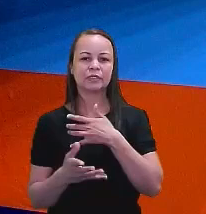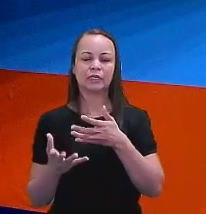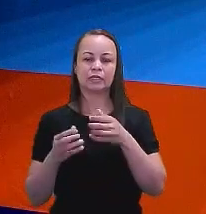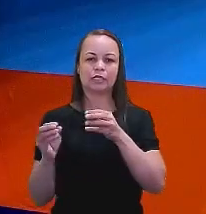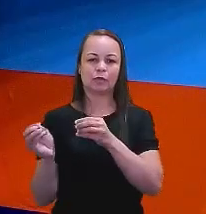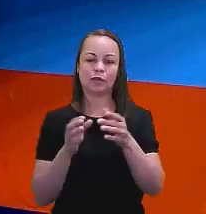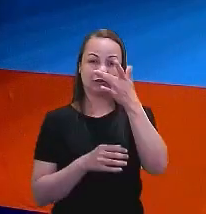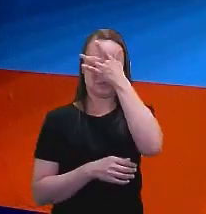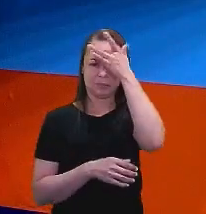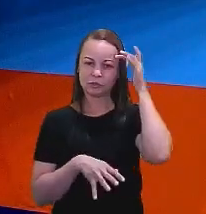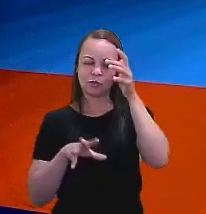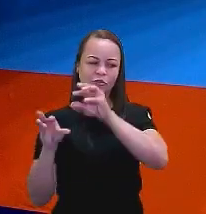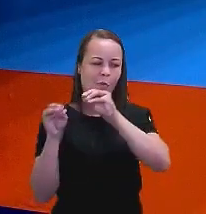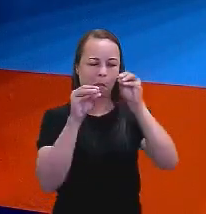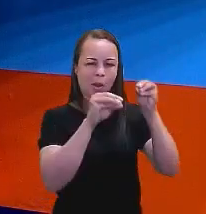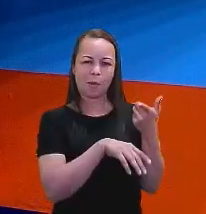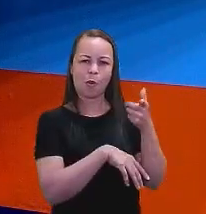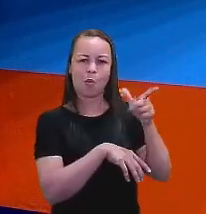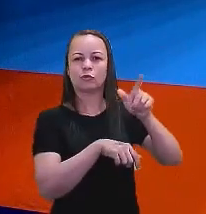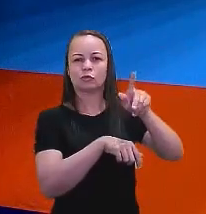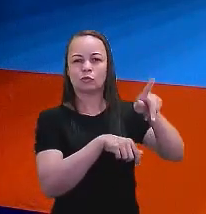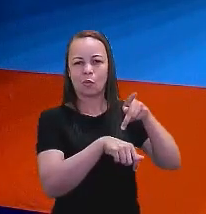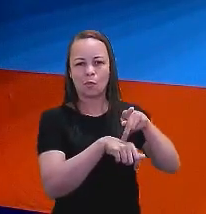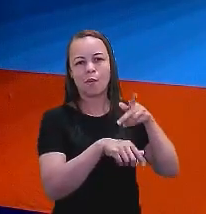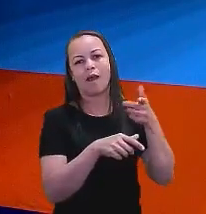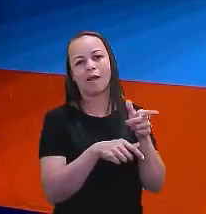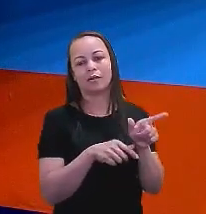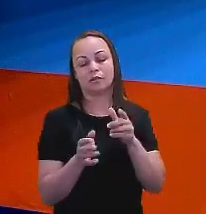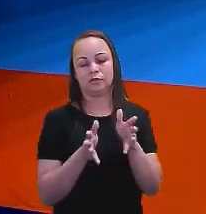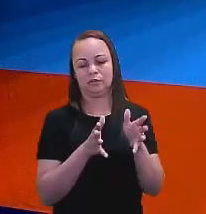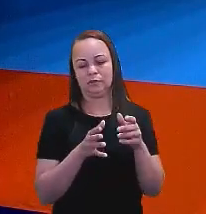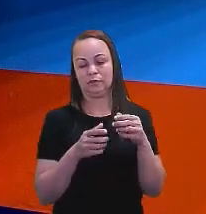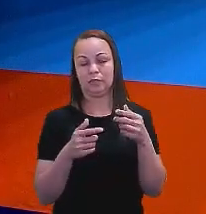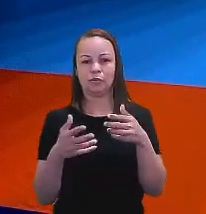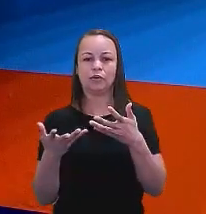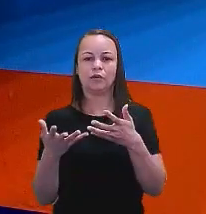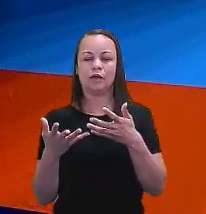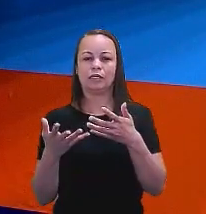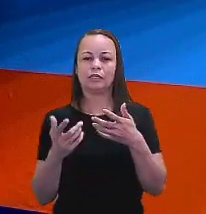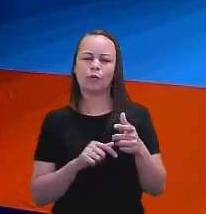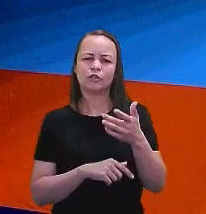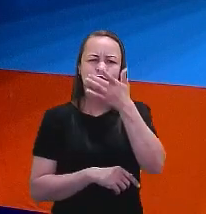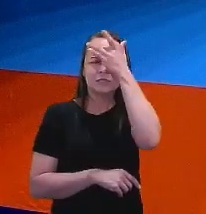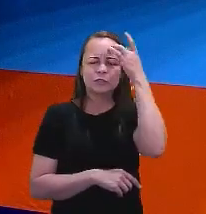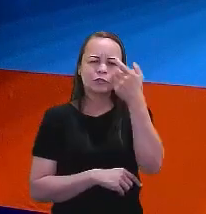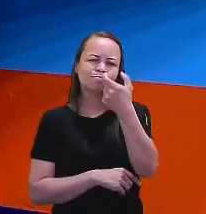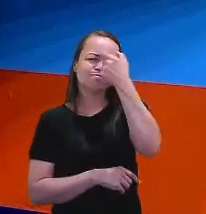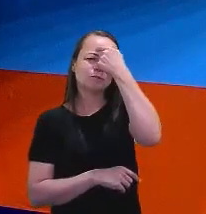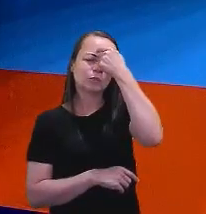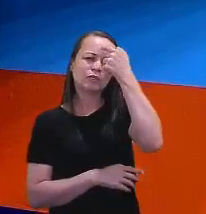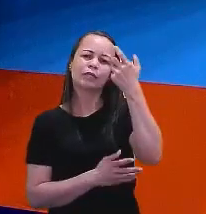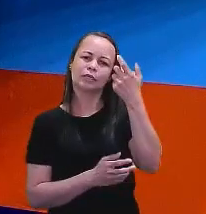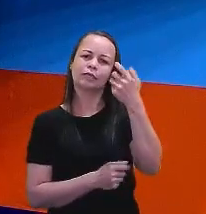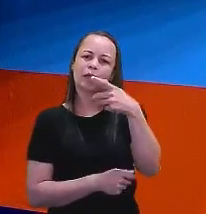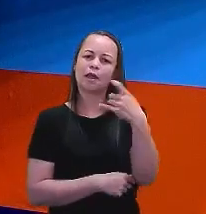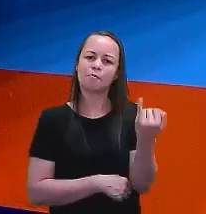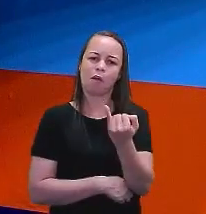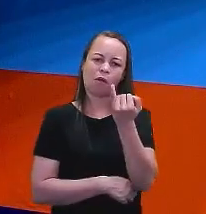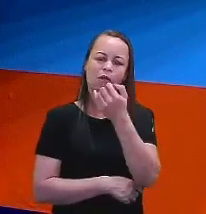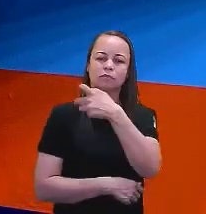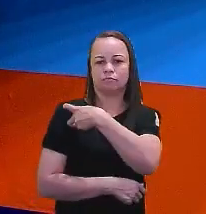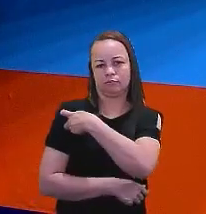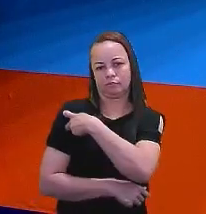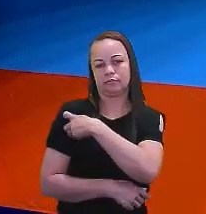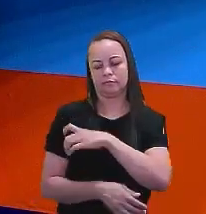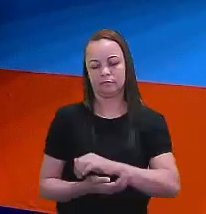né? E a queda da vacina, que até então, antes desse episódio, as pessoas estavam se conscientizando da importância da vacina. Porém,